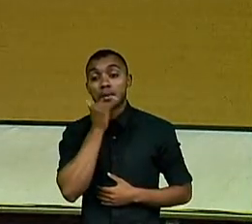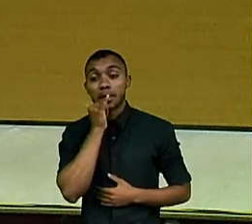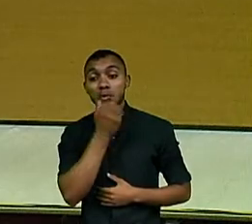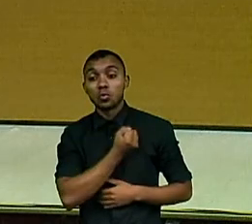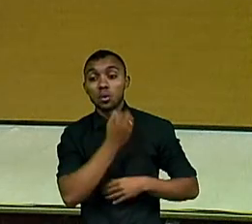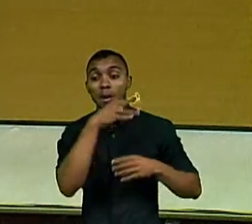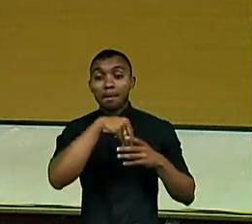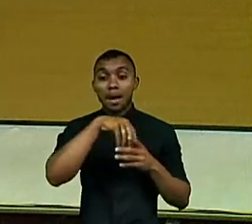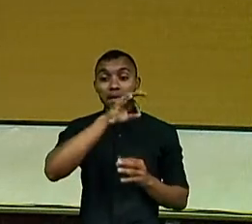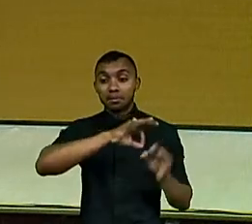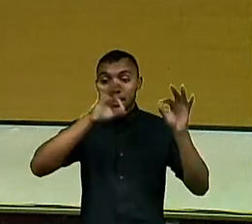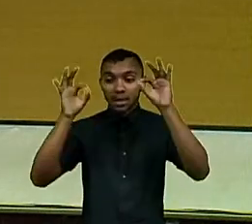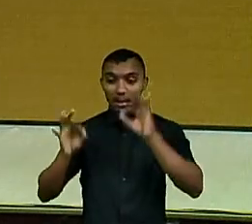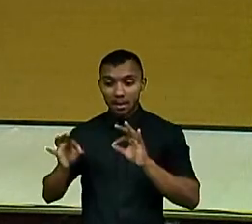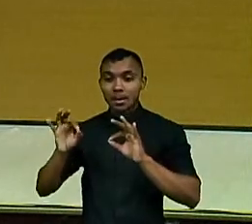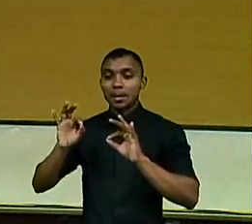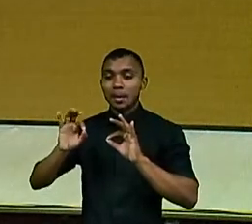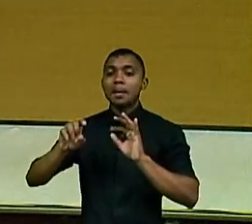consequente